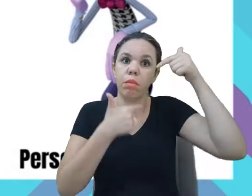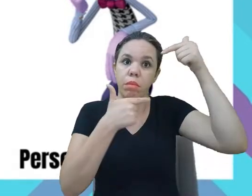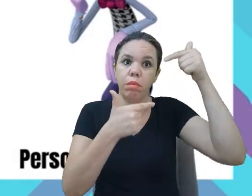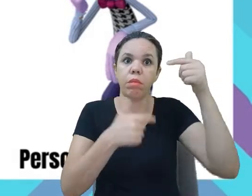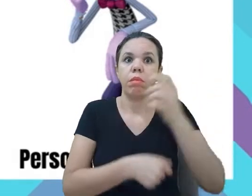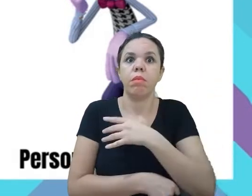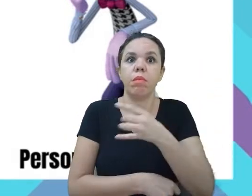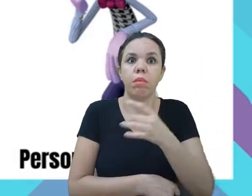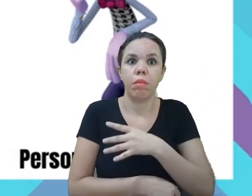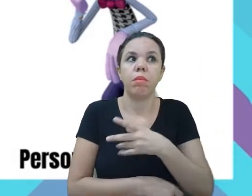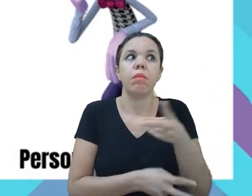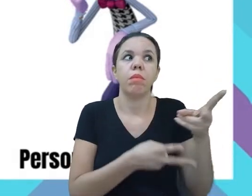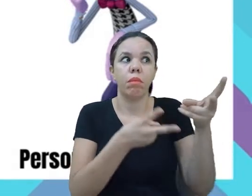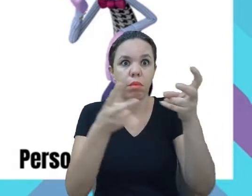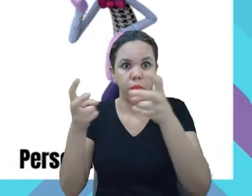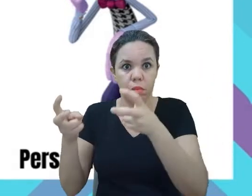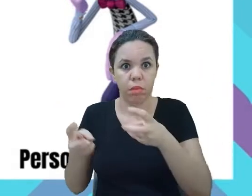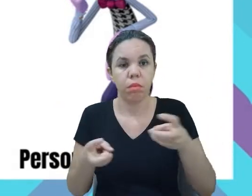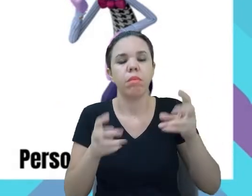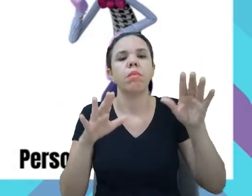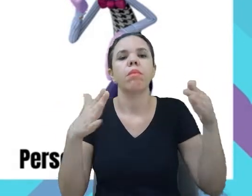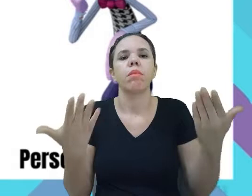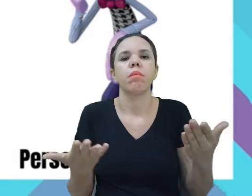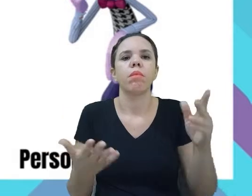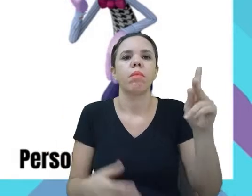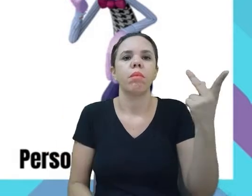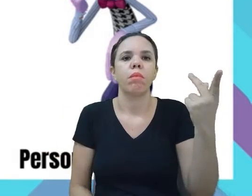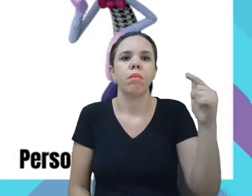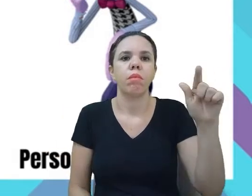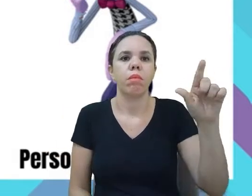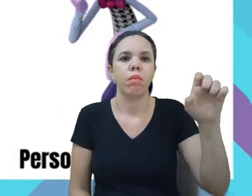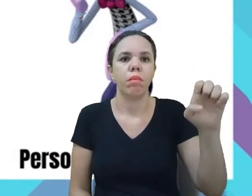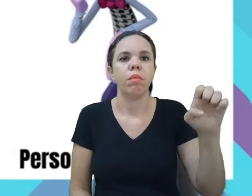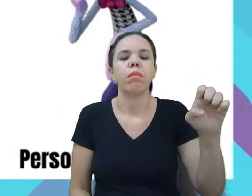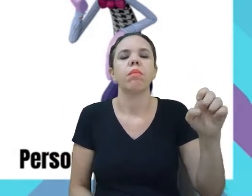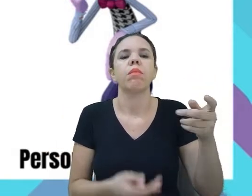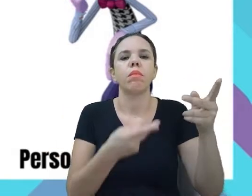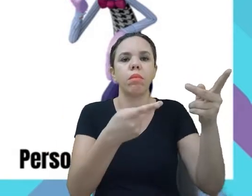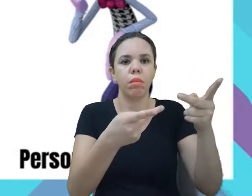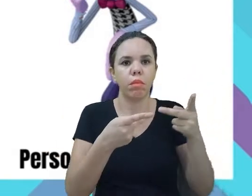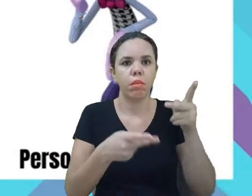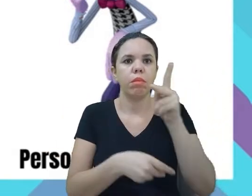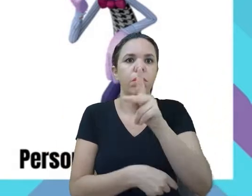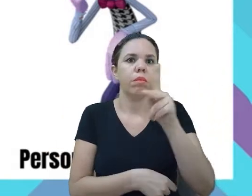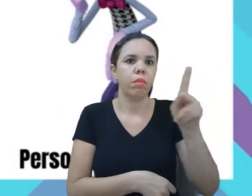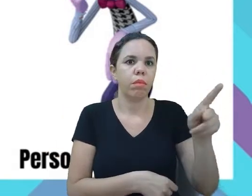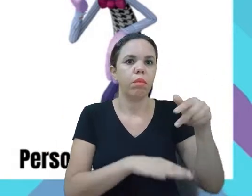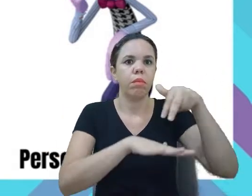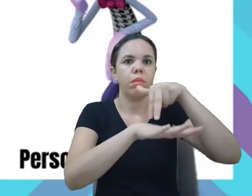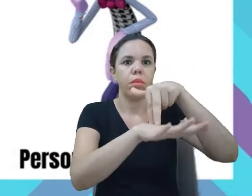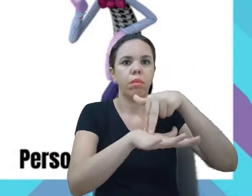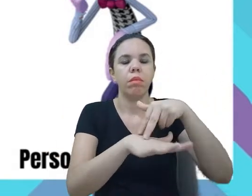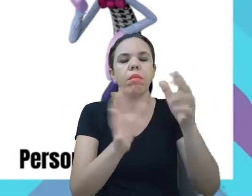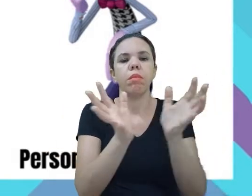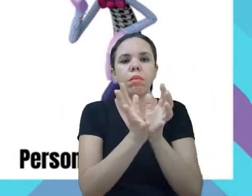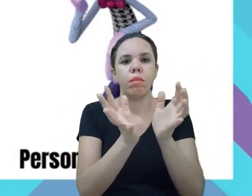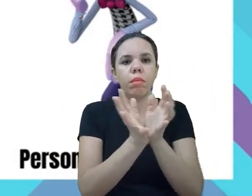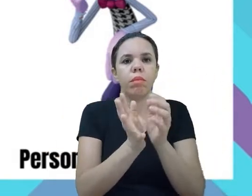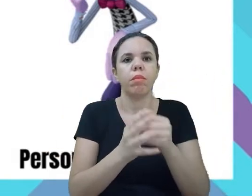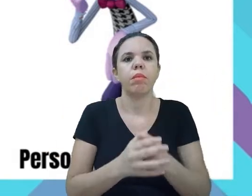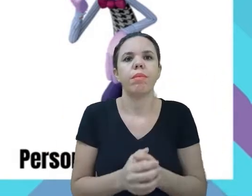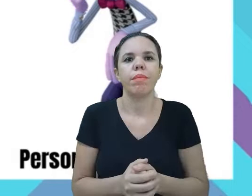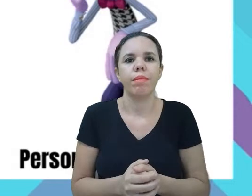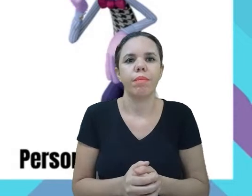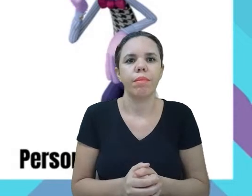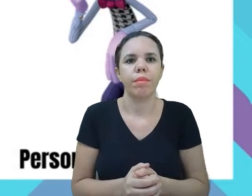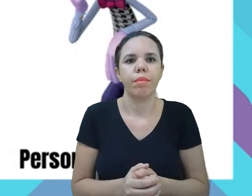vivenciado pelo personagem Medo é bem perceptível quando a Riley é convidada pela professora a se apresentar para a